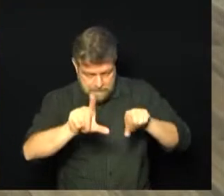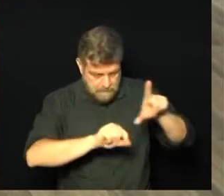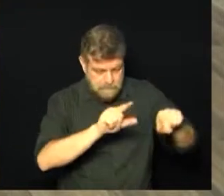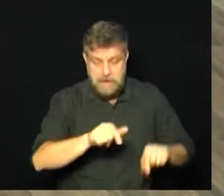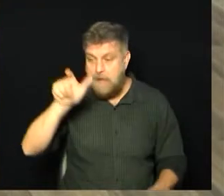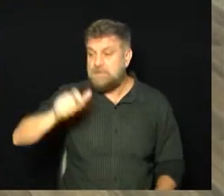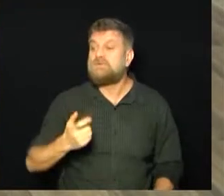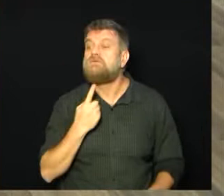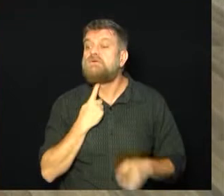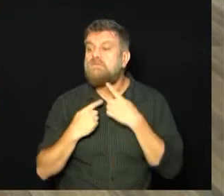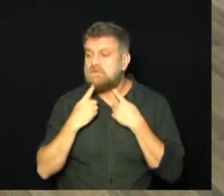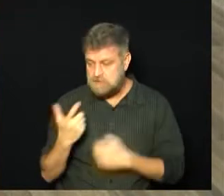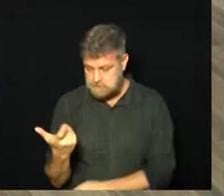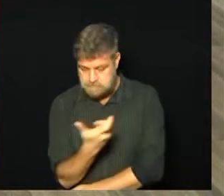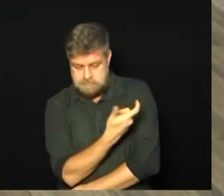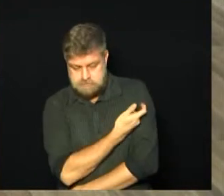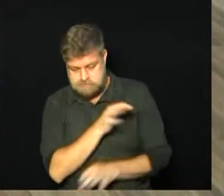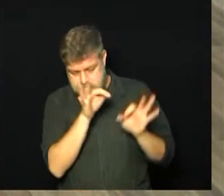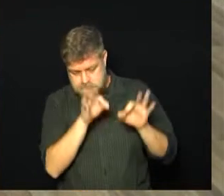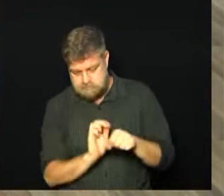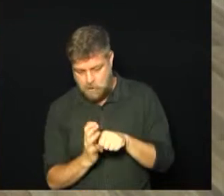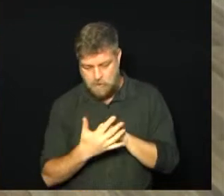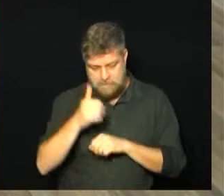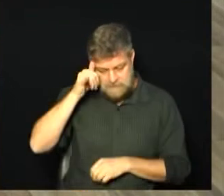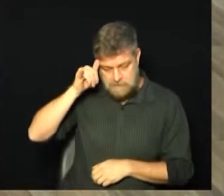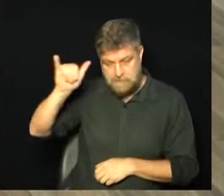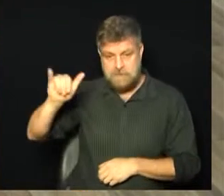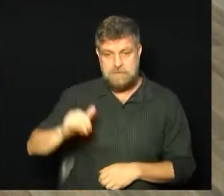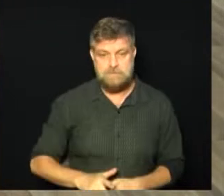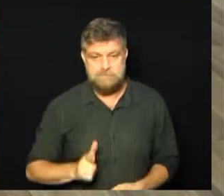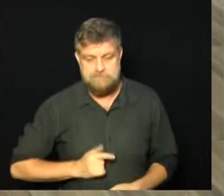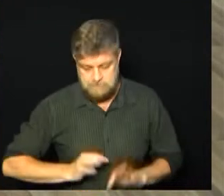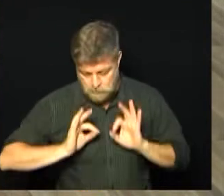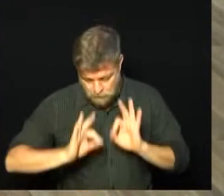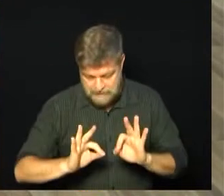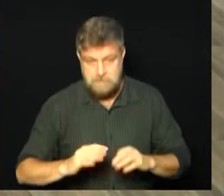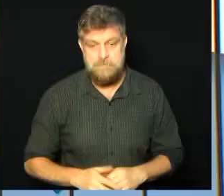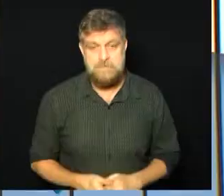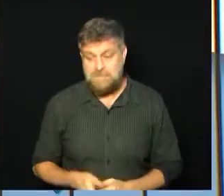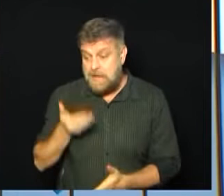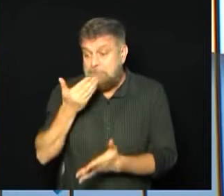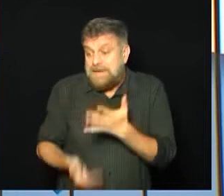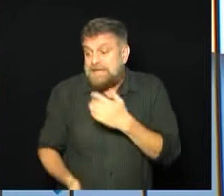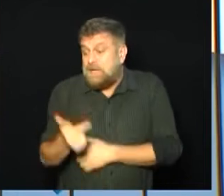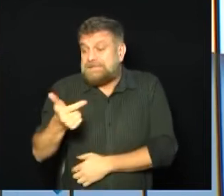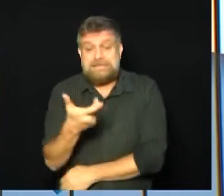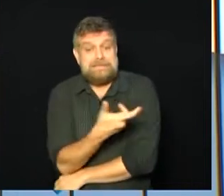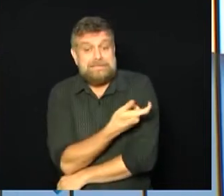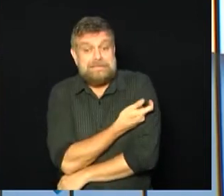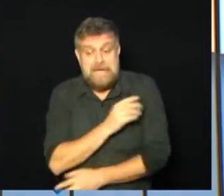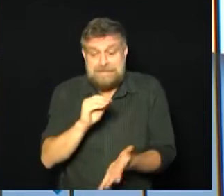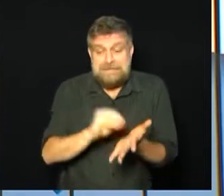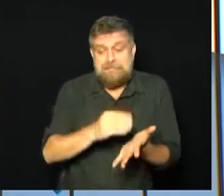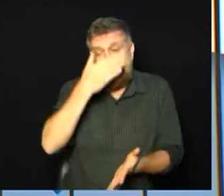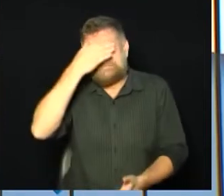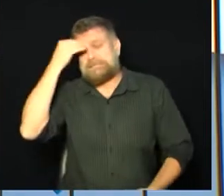colocar a carteirinha de vacinação em relação à Covid-19 em dia. Perdeu a segunda dose, perdeu o